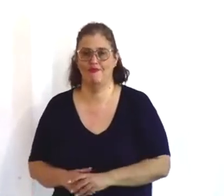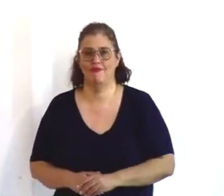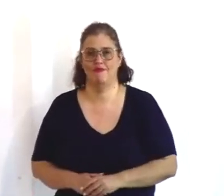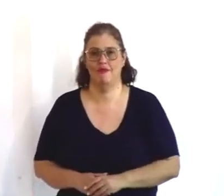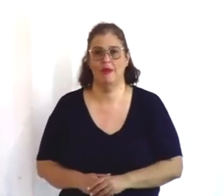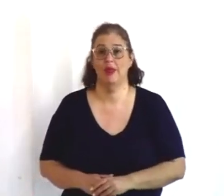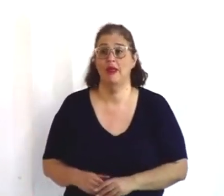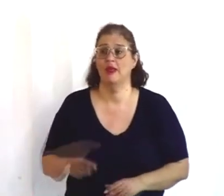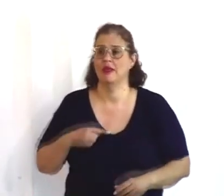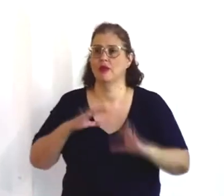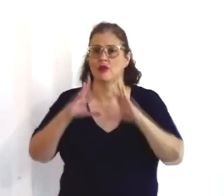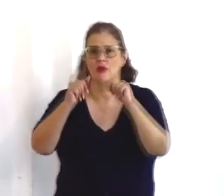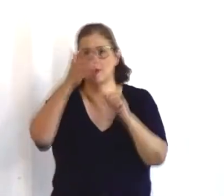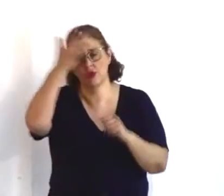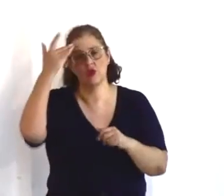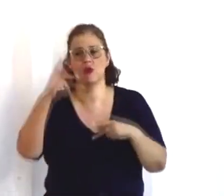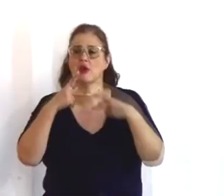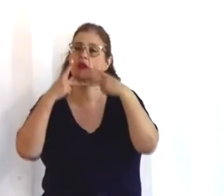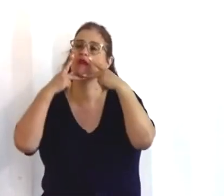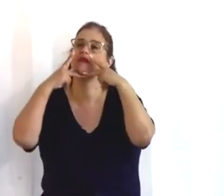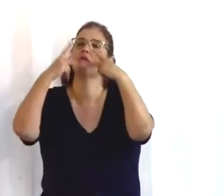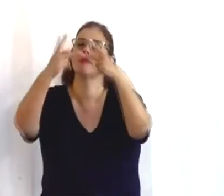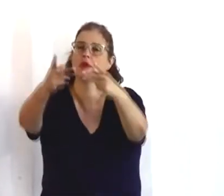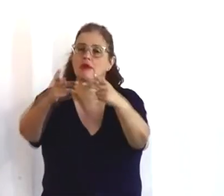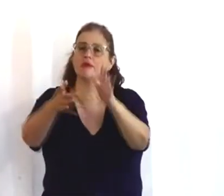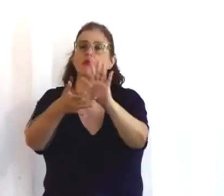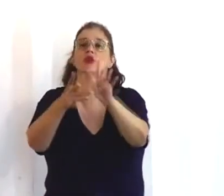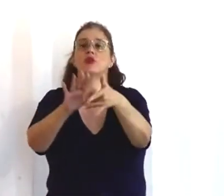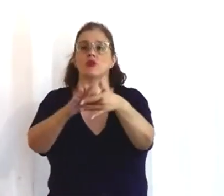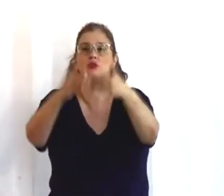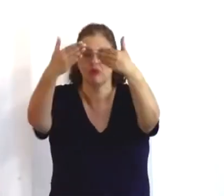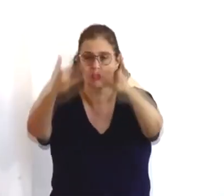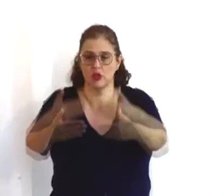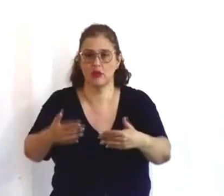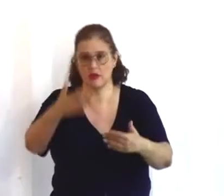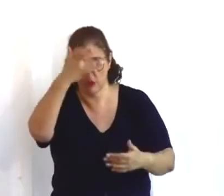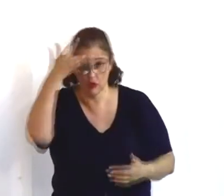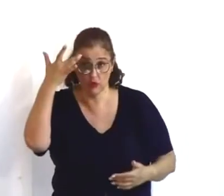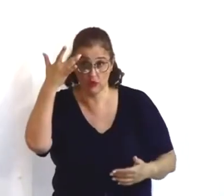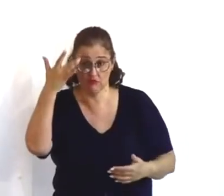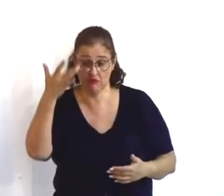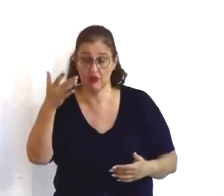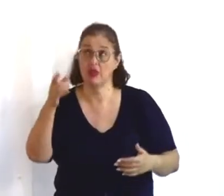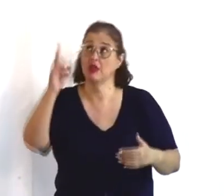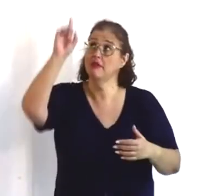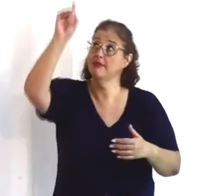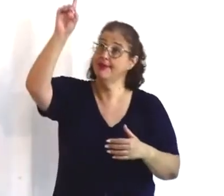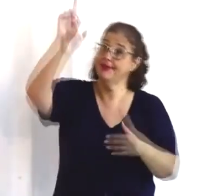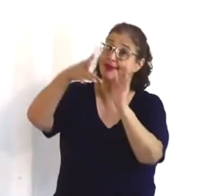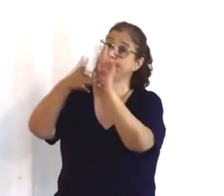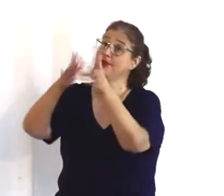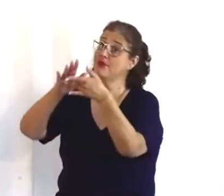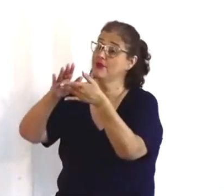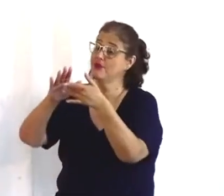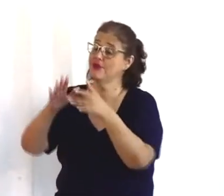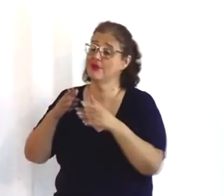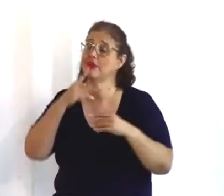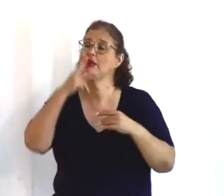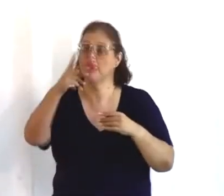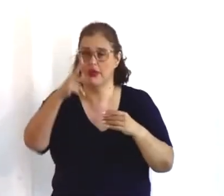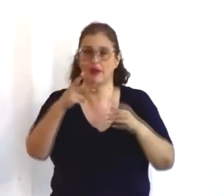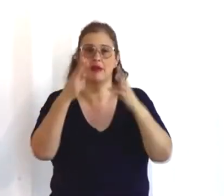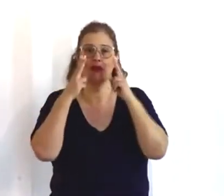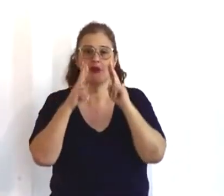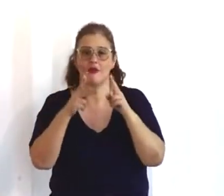também o confessarei diante de meu Pai. Todo aquele que me negar diante dos homens, eu também o negarei diante de meu Pai. E aqui diz que Ele vai confessar